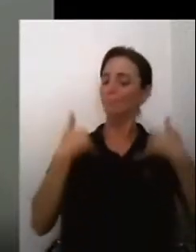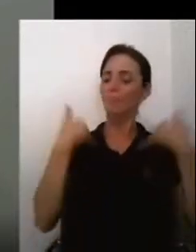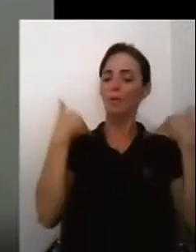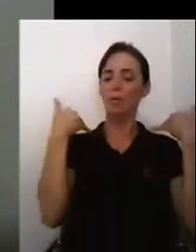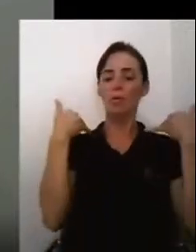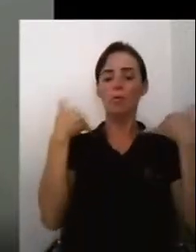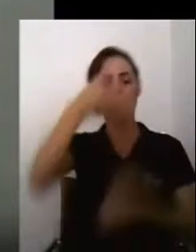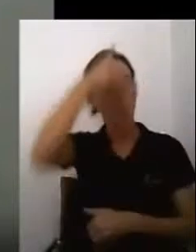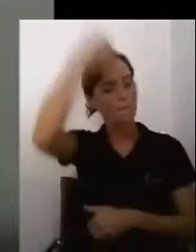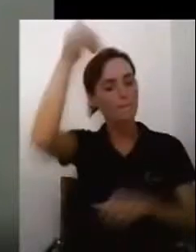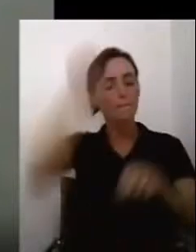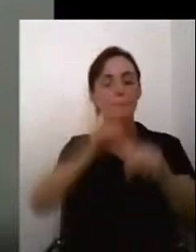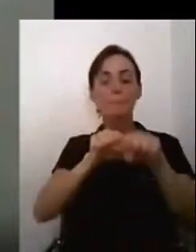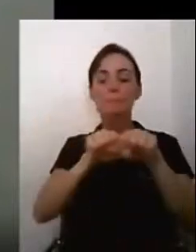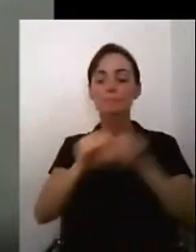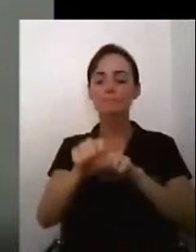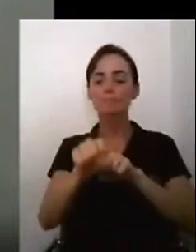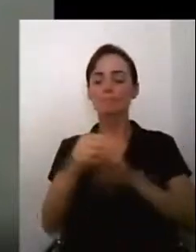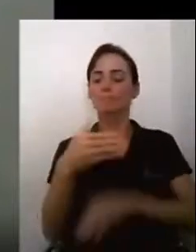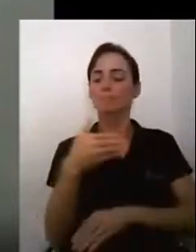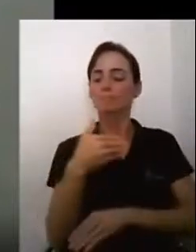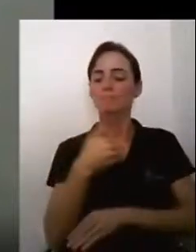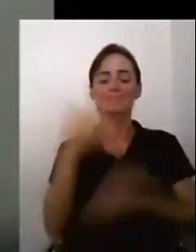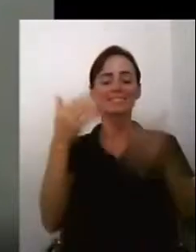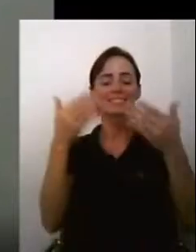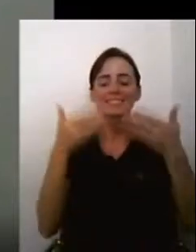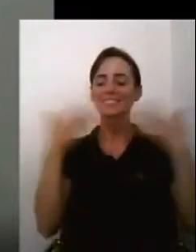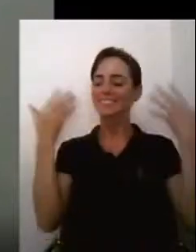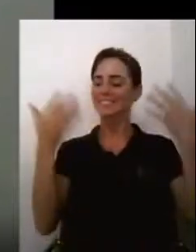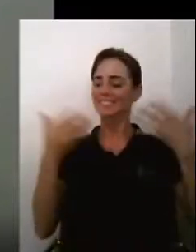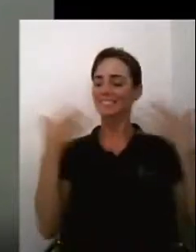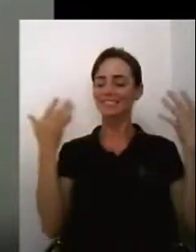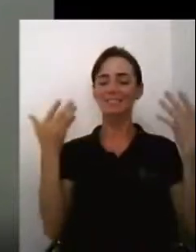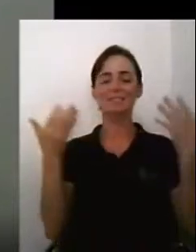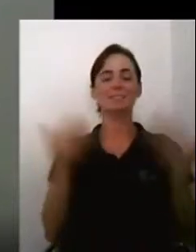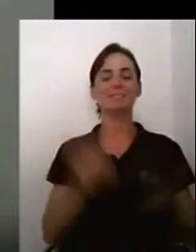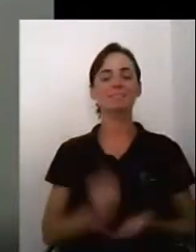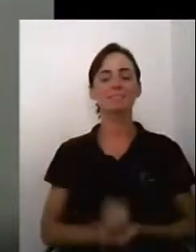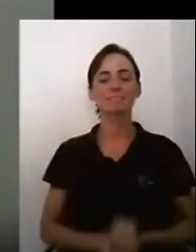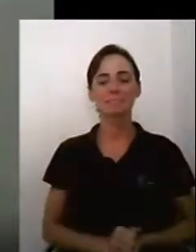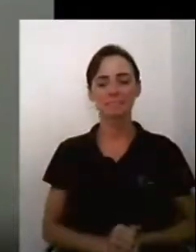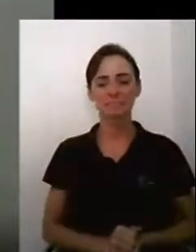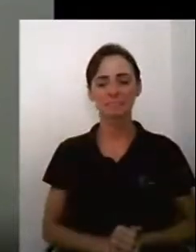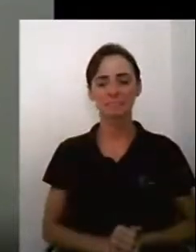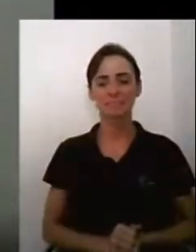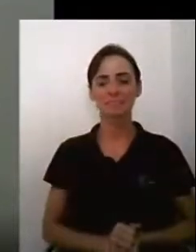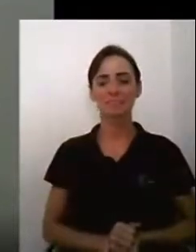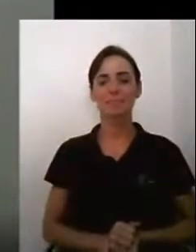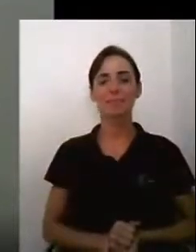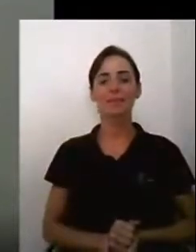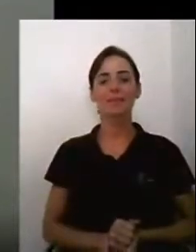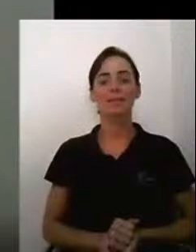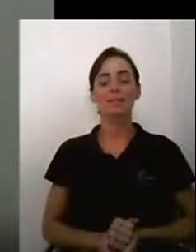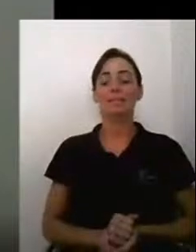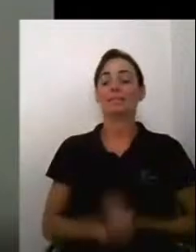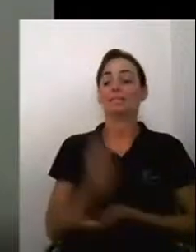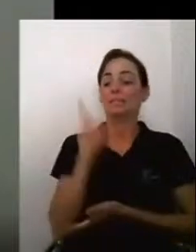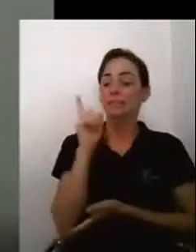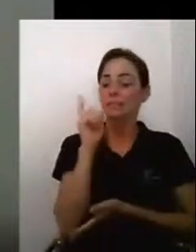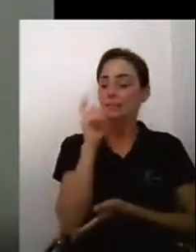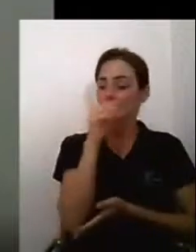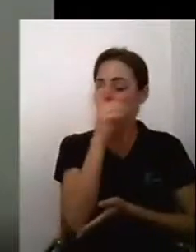para mim, uma grande alegria. Depois, lhes digo que transitar pelo ano